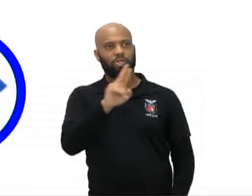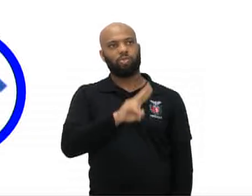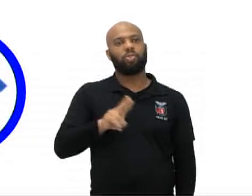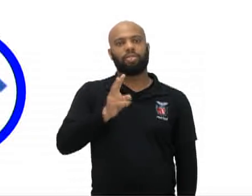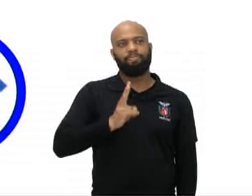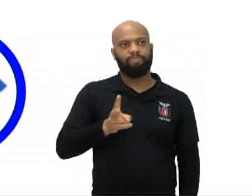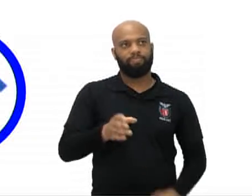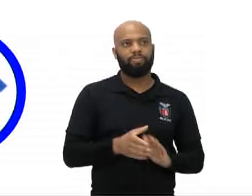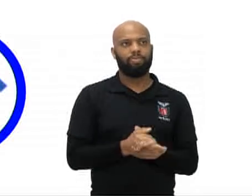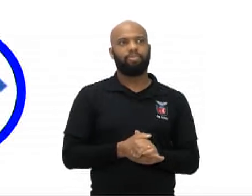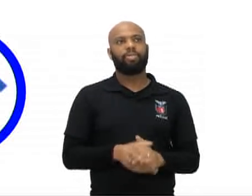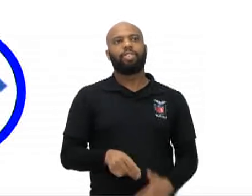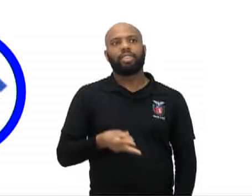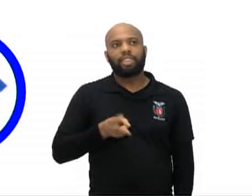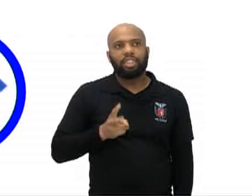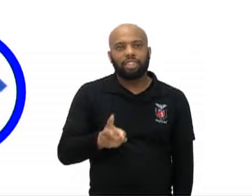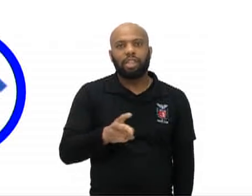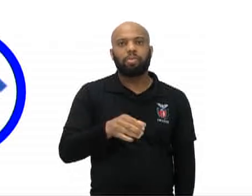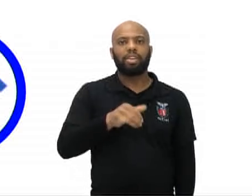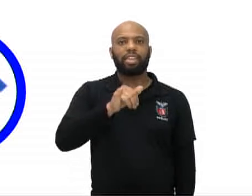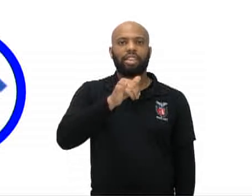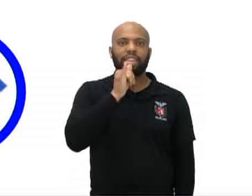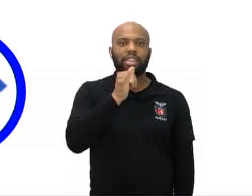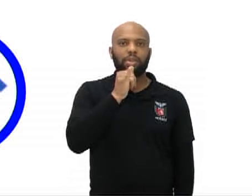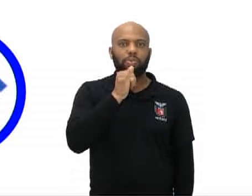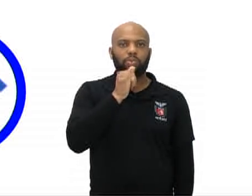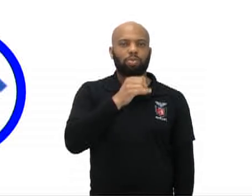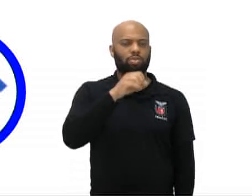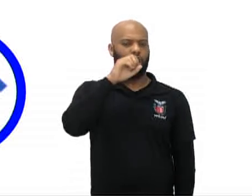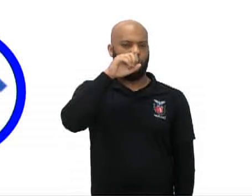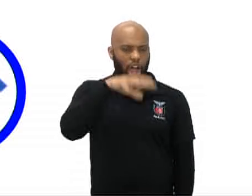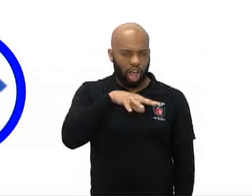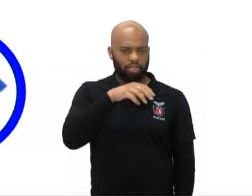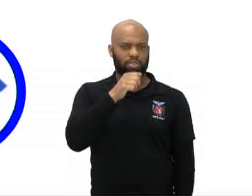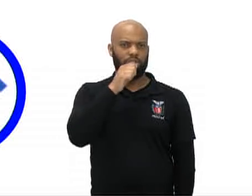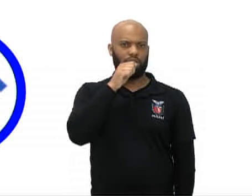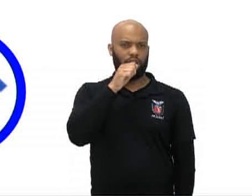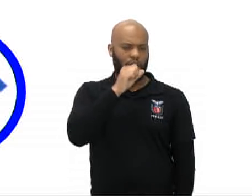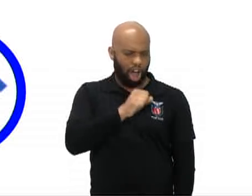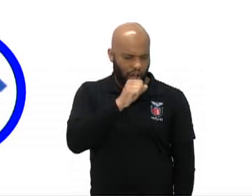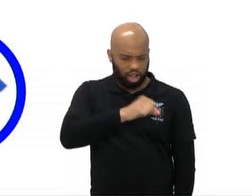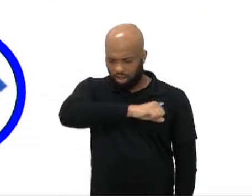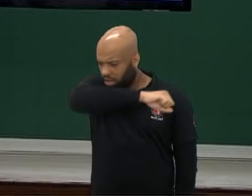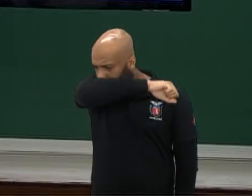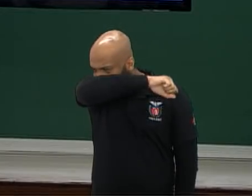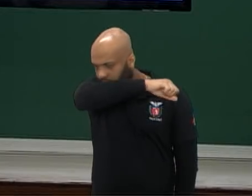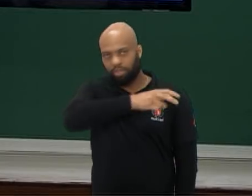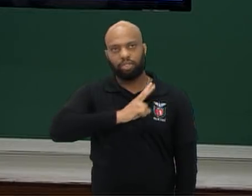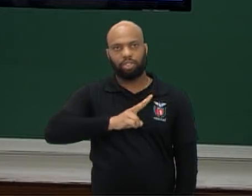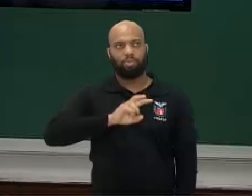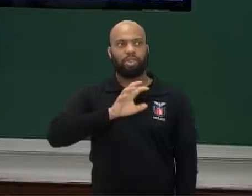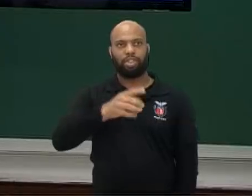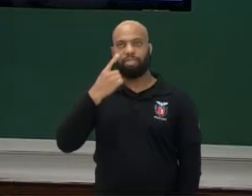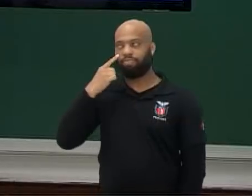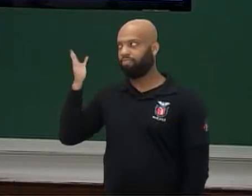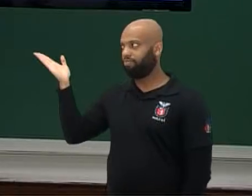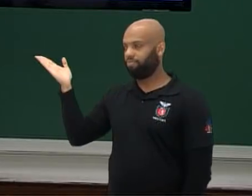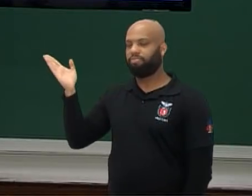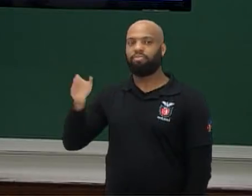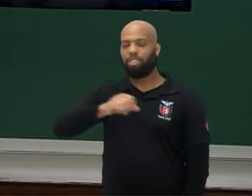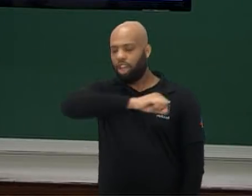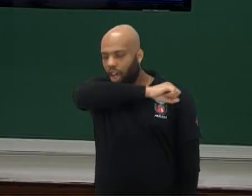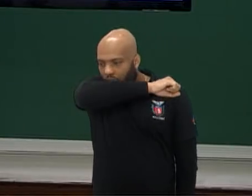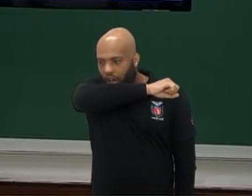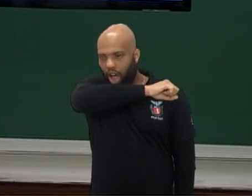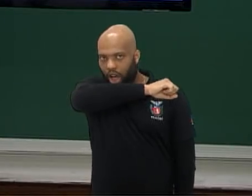sempre. Sempre cobrir o rosto ao tossir e espirrar. Nunca com as mãos, sempre com o cotovelo, pessoal, para